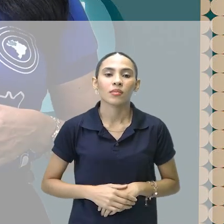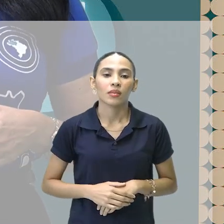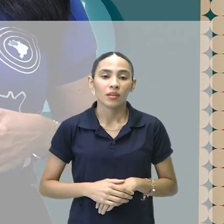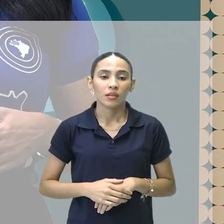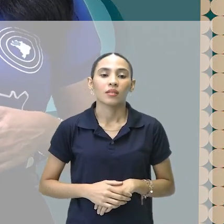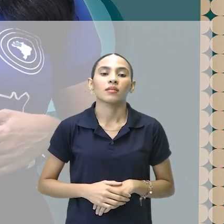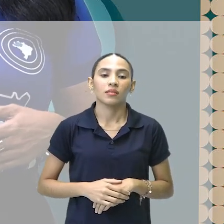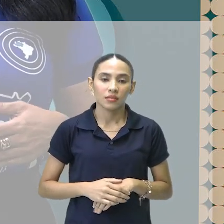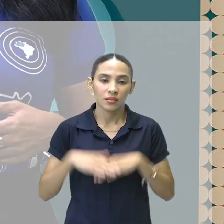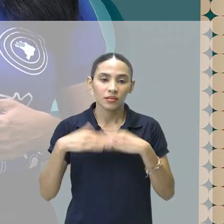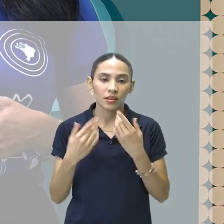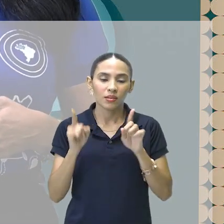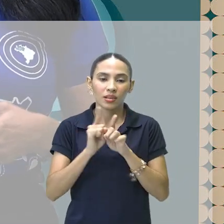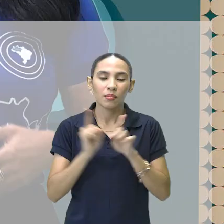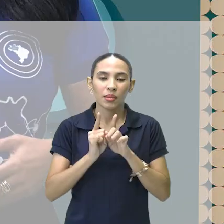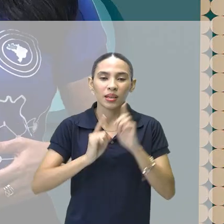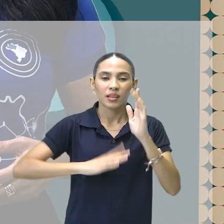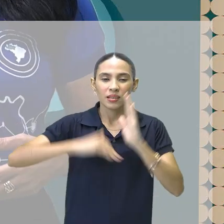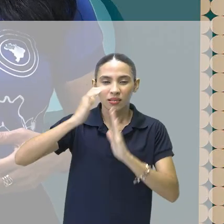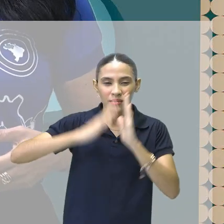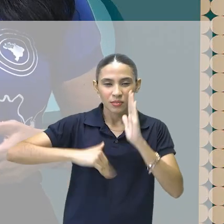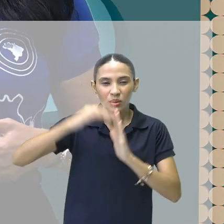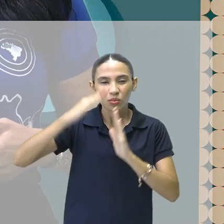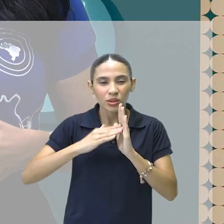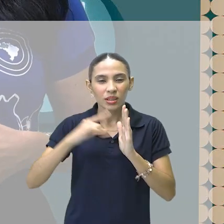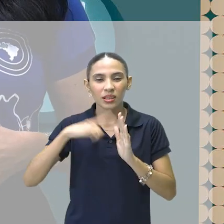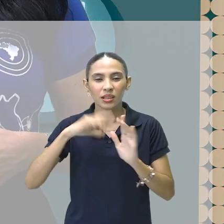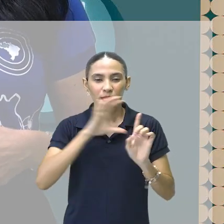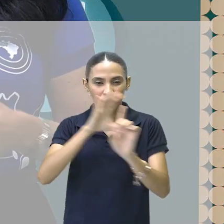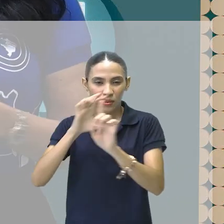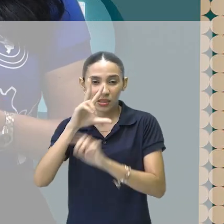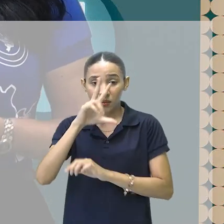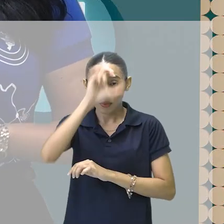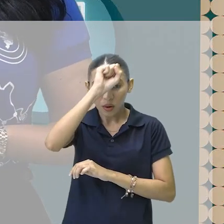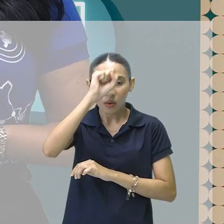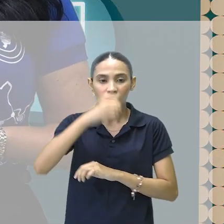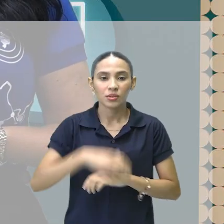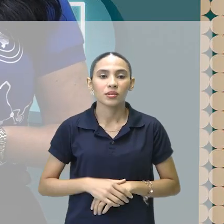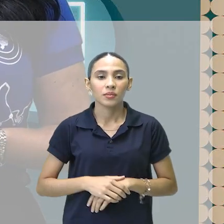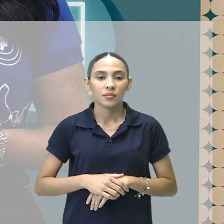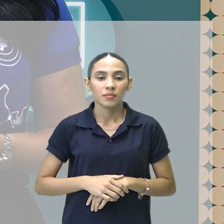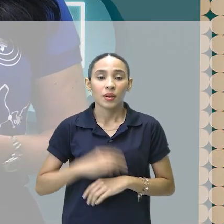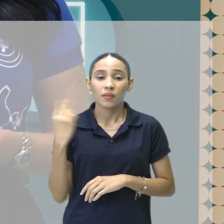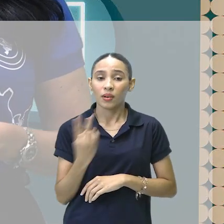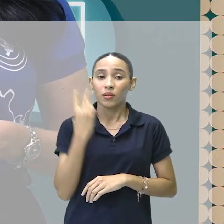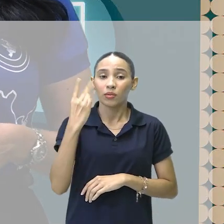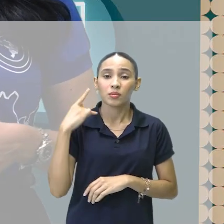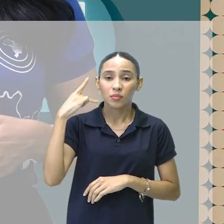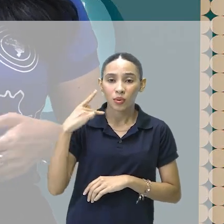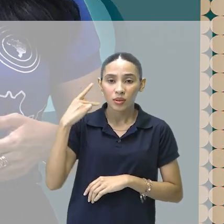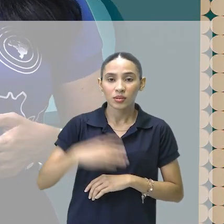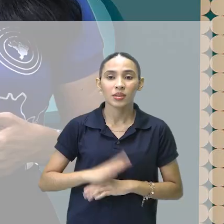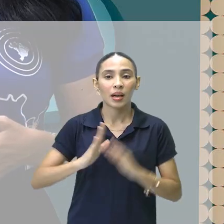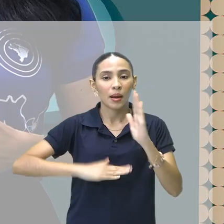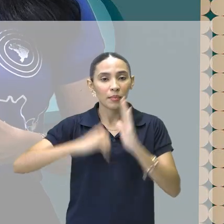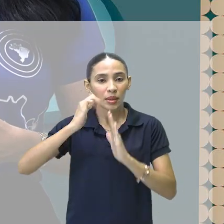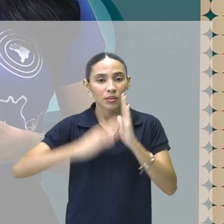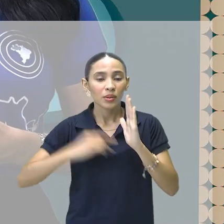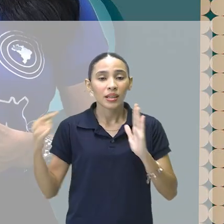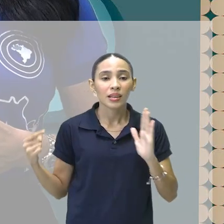figuras alongadas e expressivas criam um impacto visual poderoso. Valores políticos. A pintura